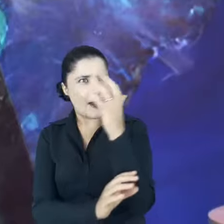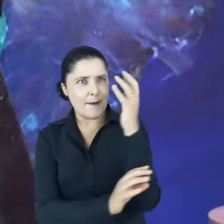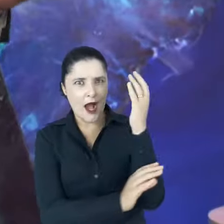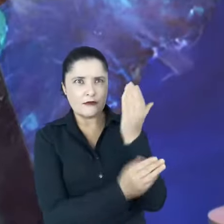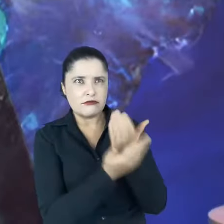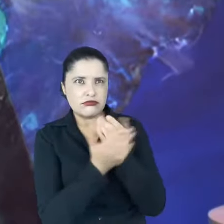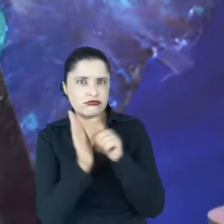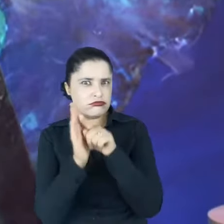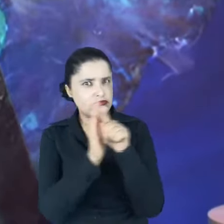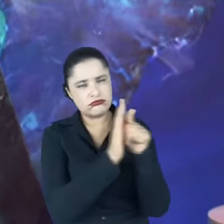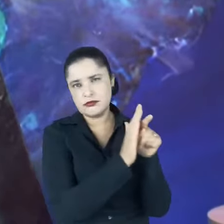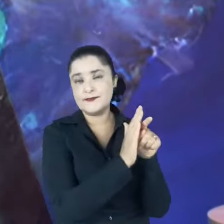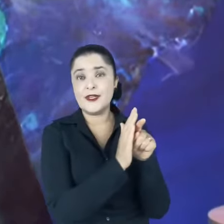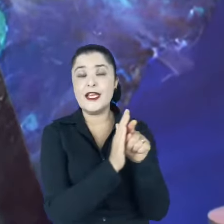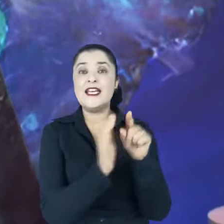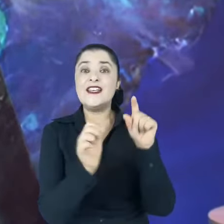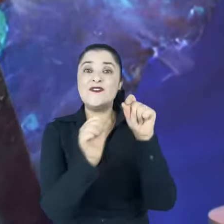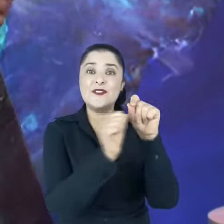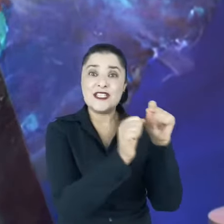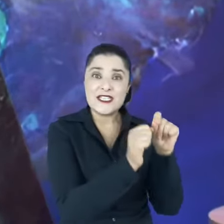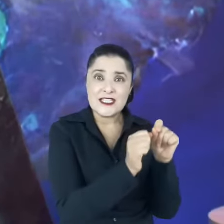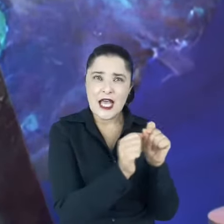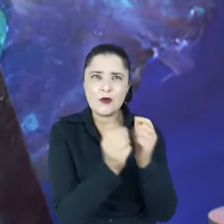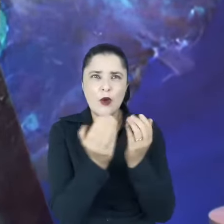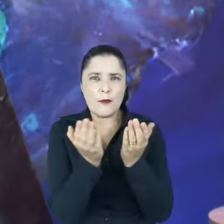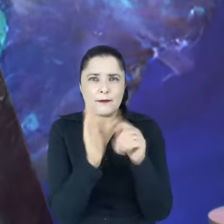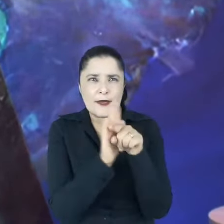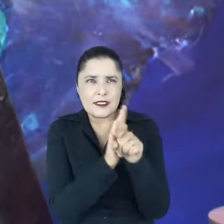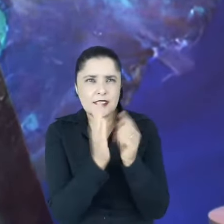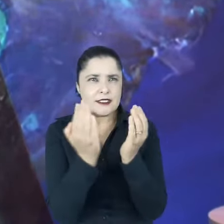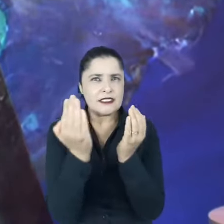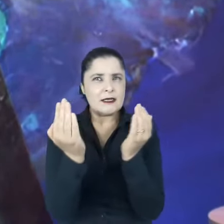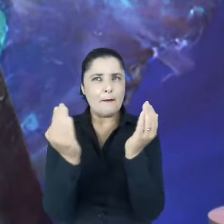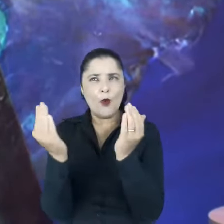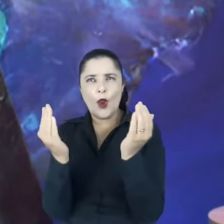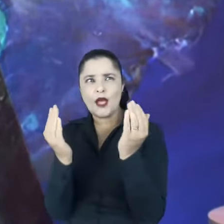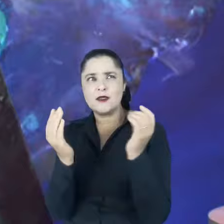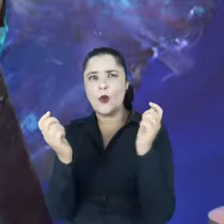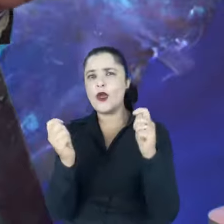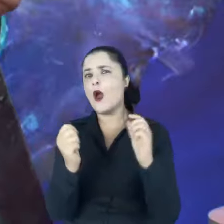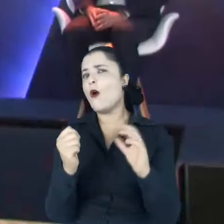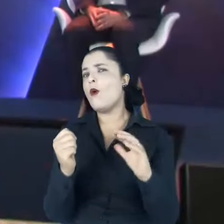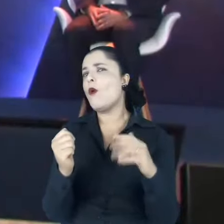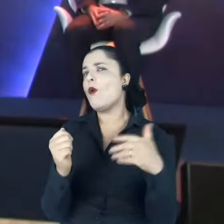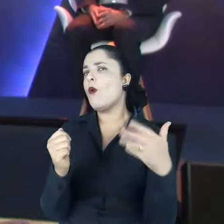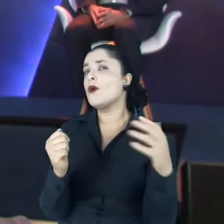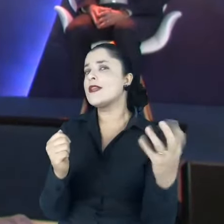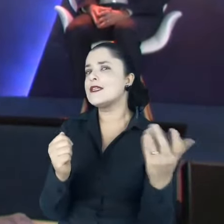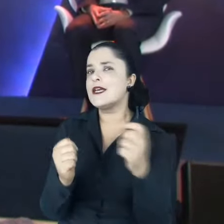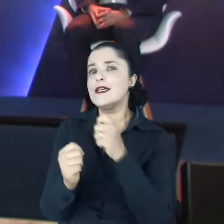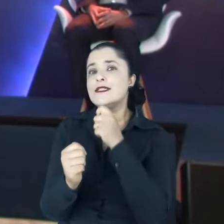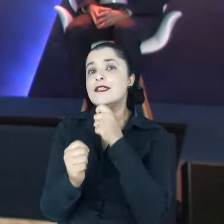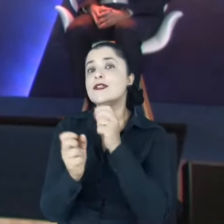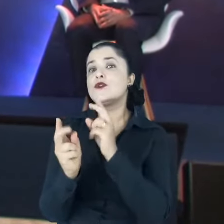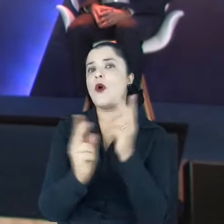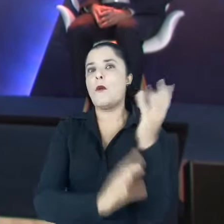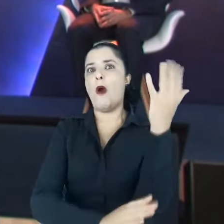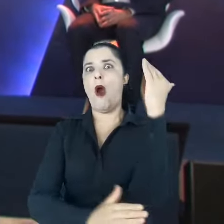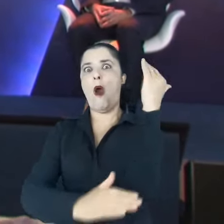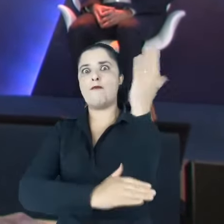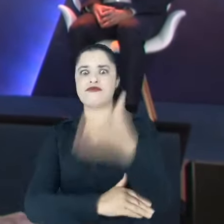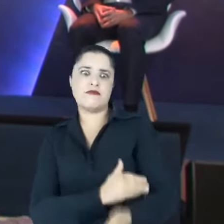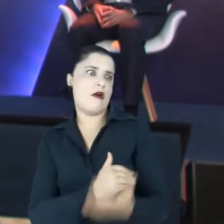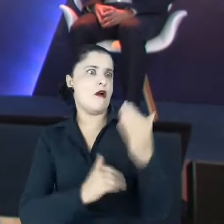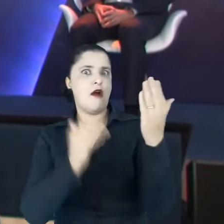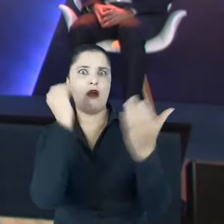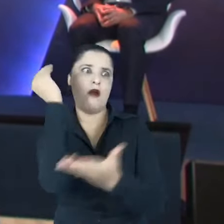fantásticos e fizeram simulações sobre o que ocorre se a gente continua desmatando nessa